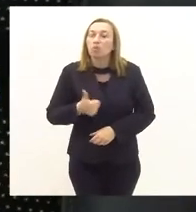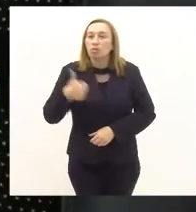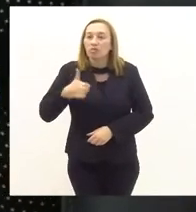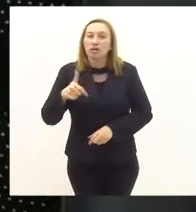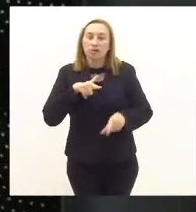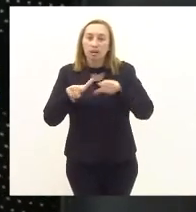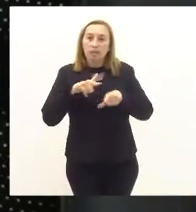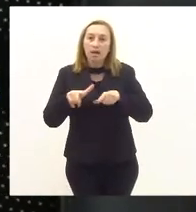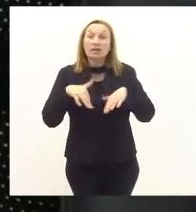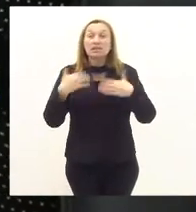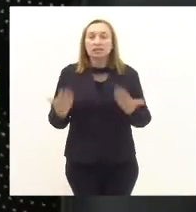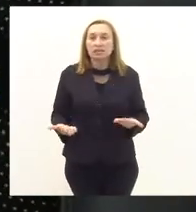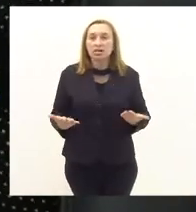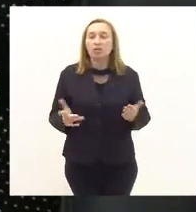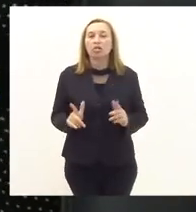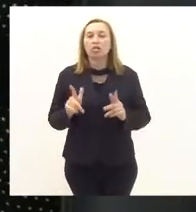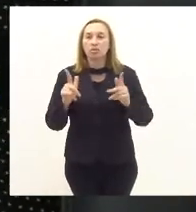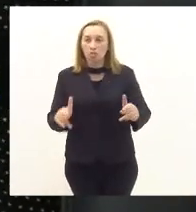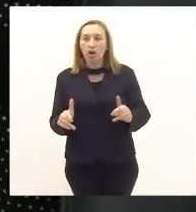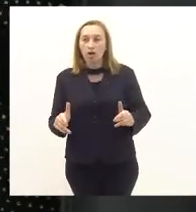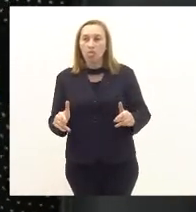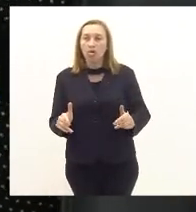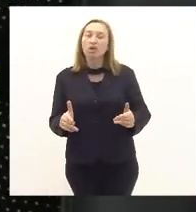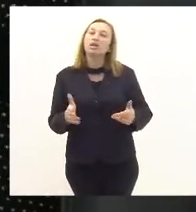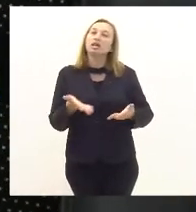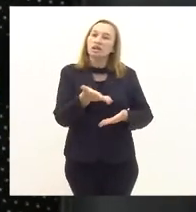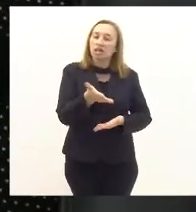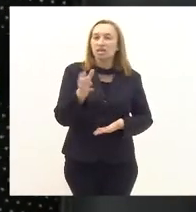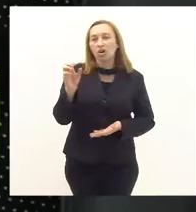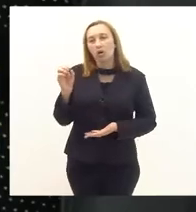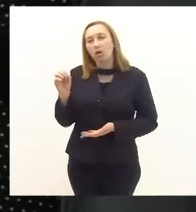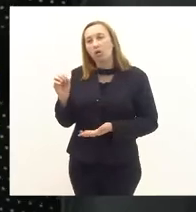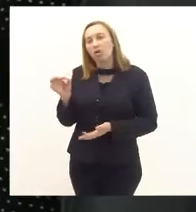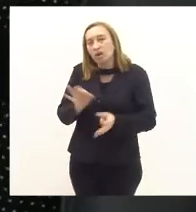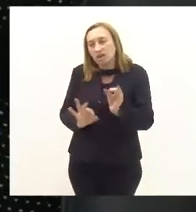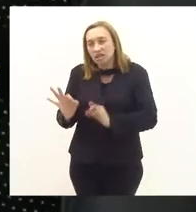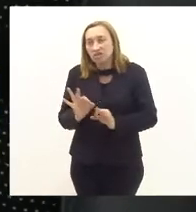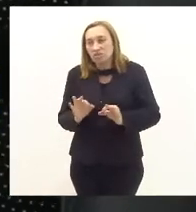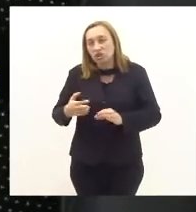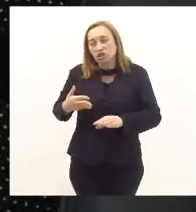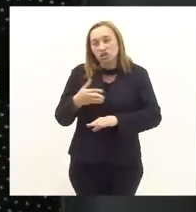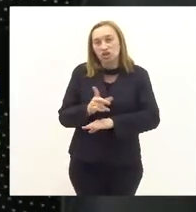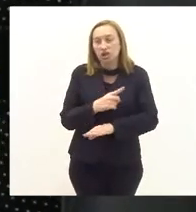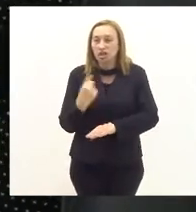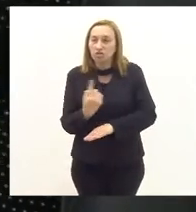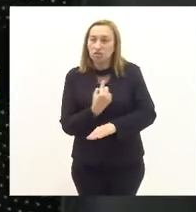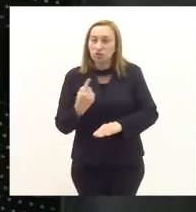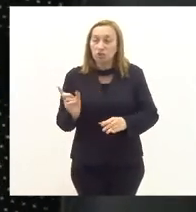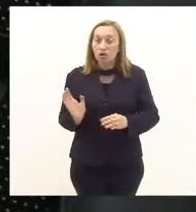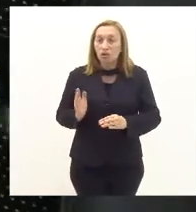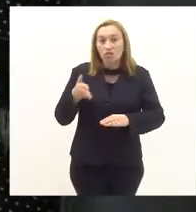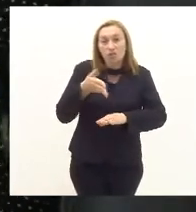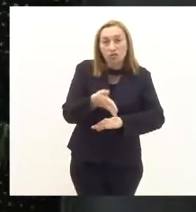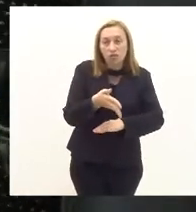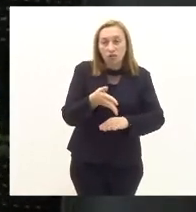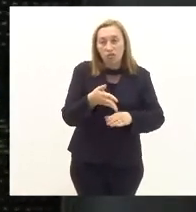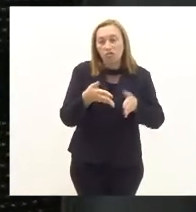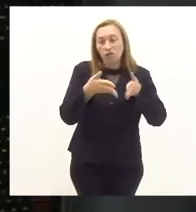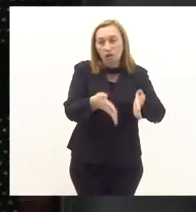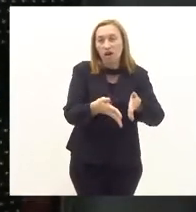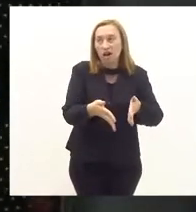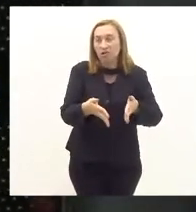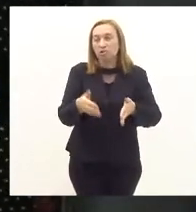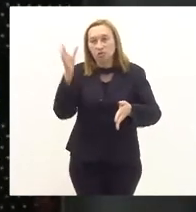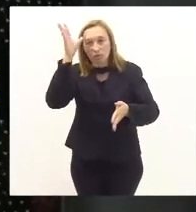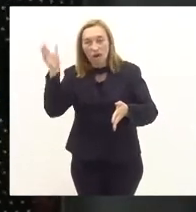emprego. Então, da mesma forma que essas organizações elas chegam até nós, voltadas ao afro, se existir